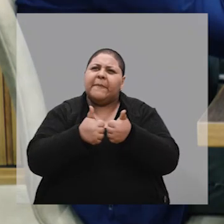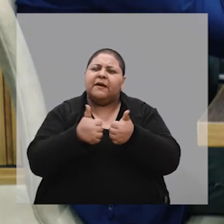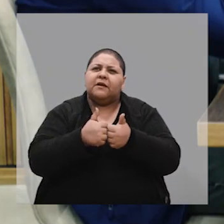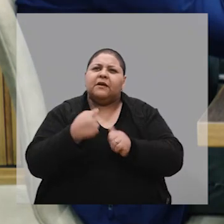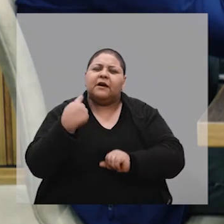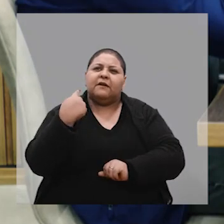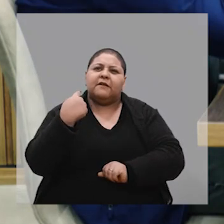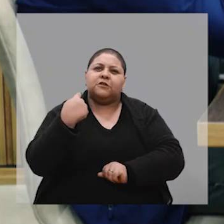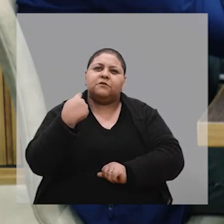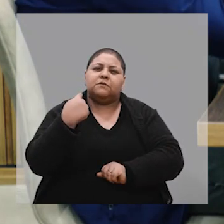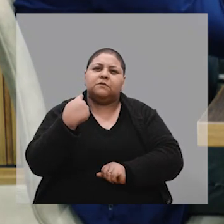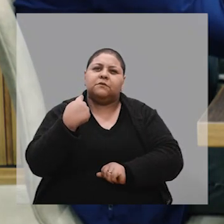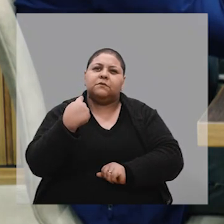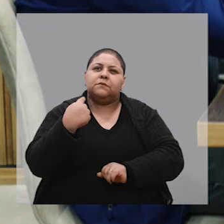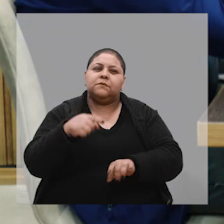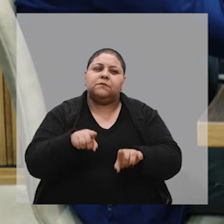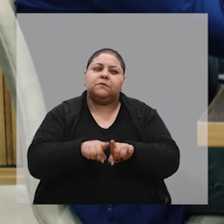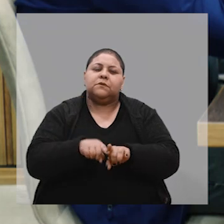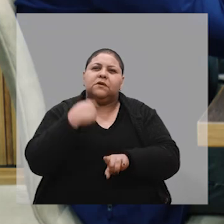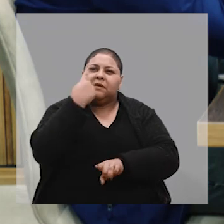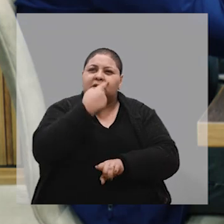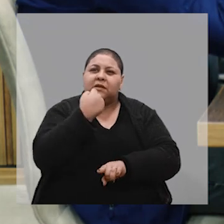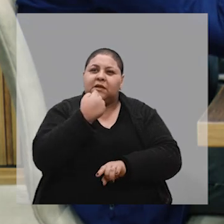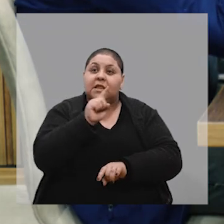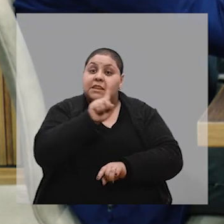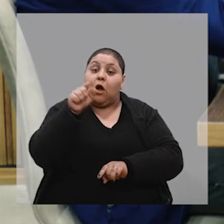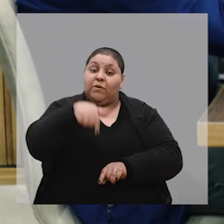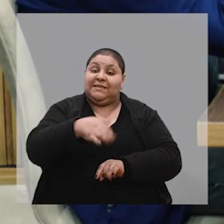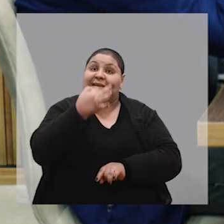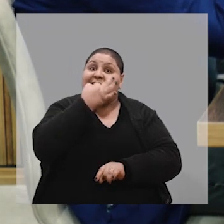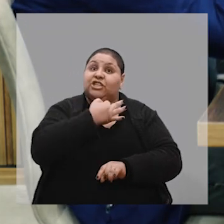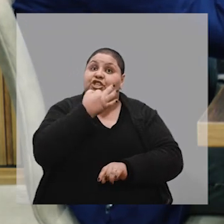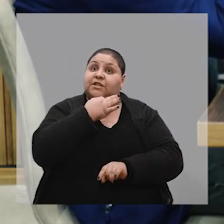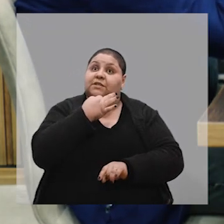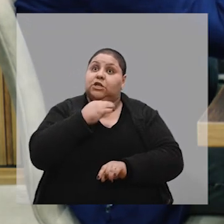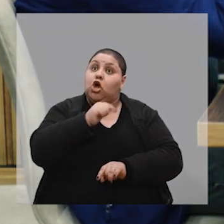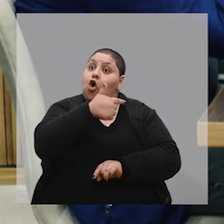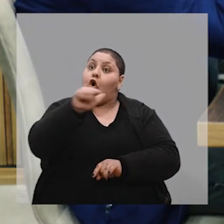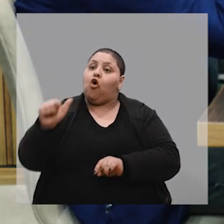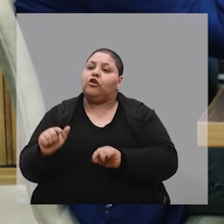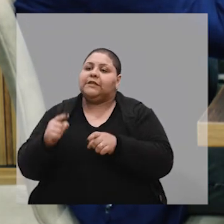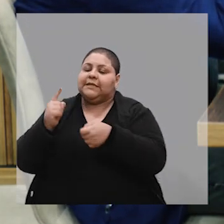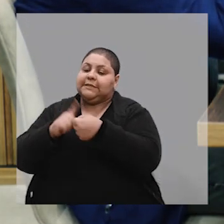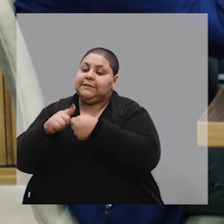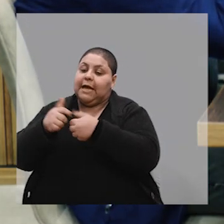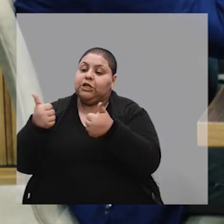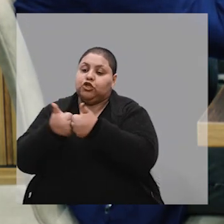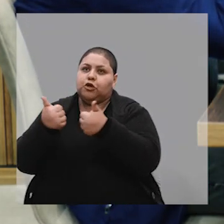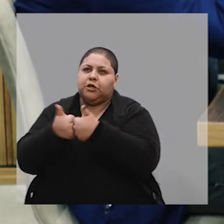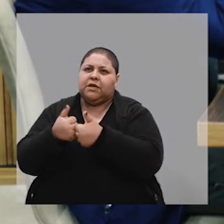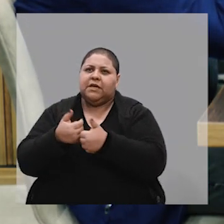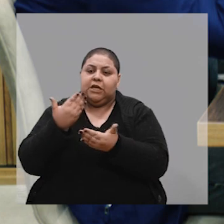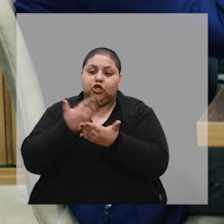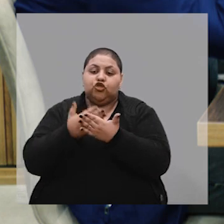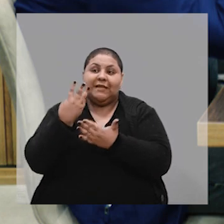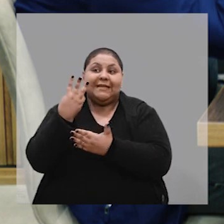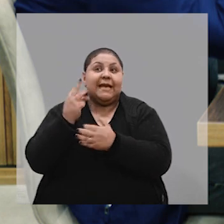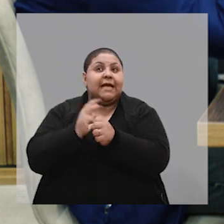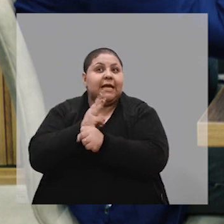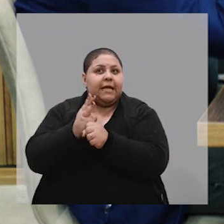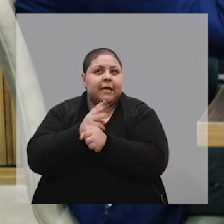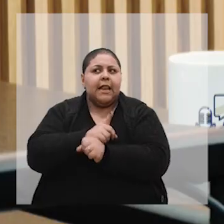Não, esse é aqui em Caxias. Ah, tá. E São Vicente do Sul é no lá interior. em São Vicente. Isso, do lado da minha cidade. Estudei 3 anos